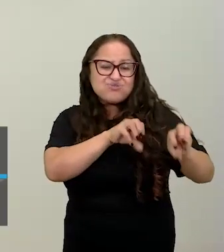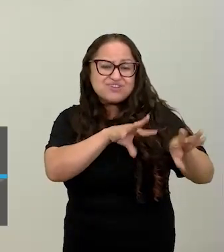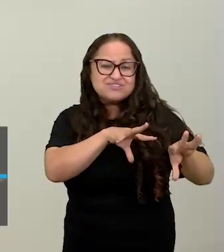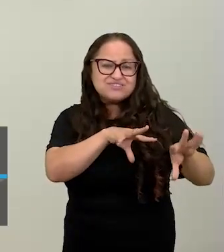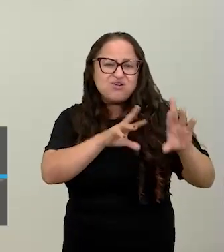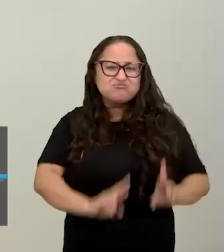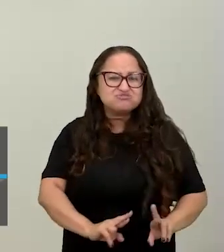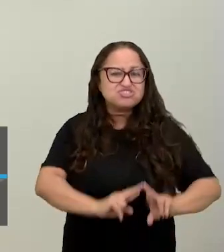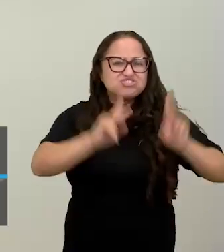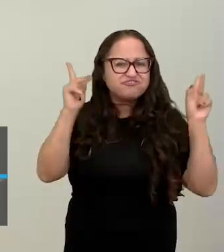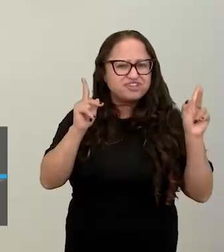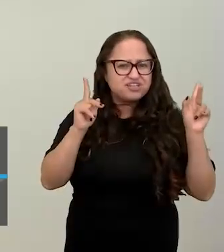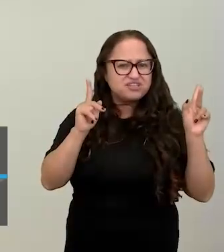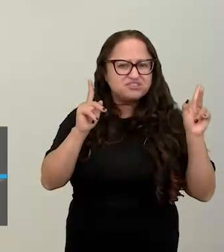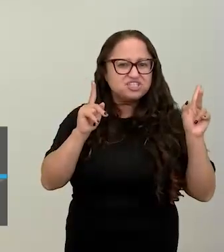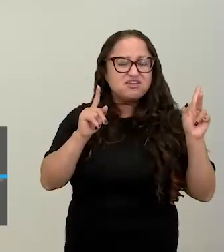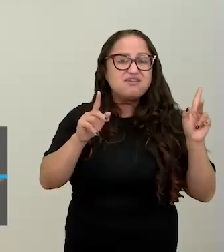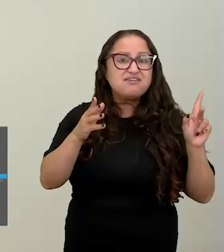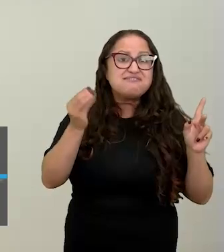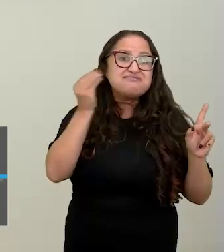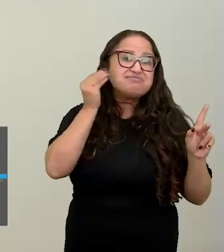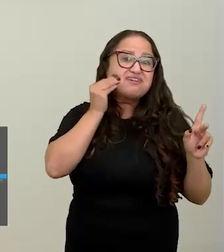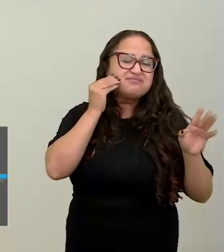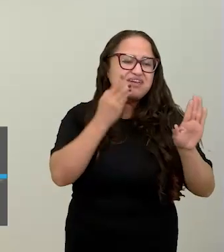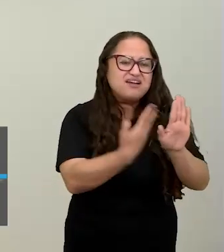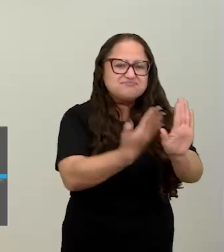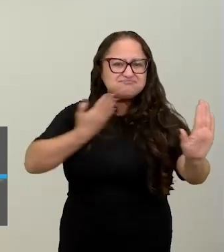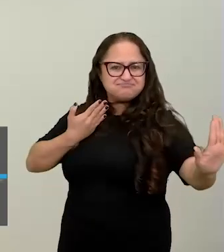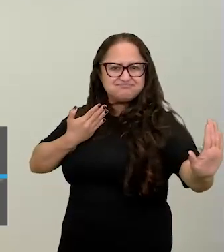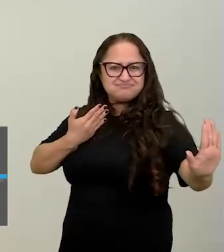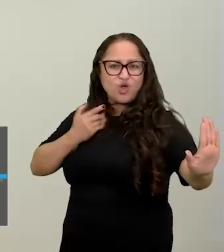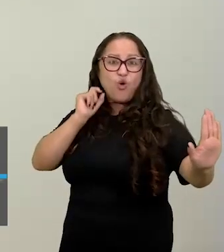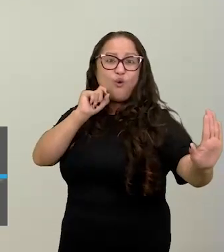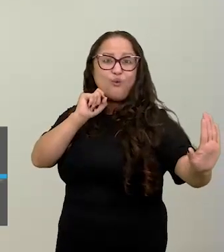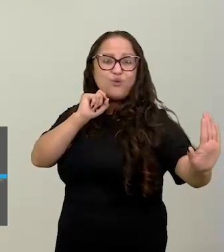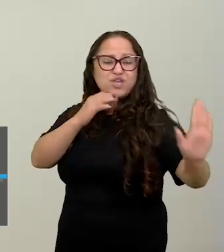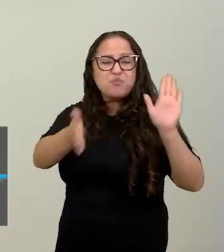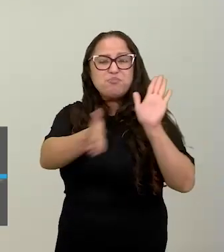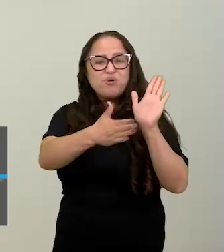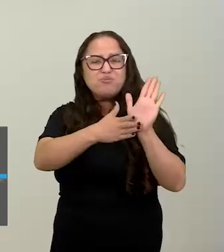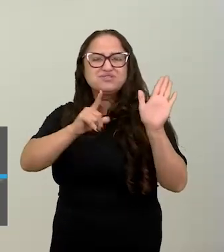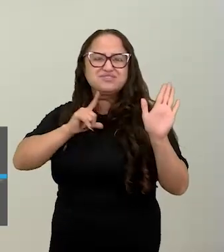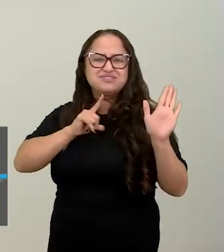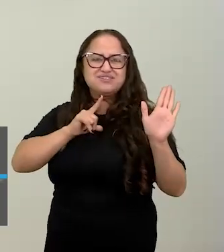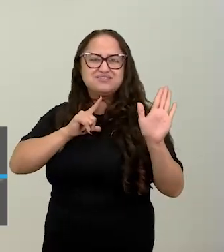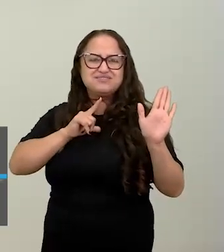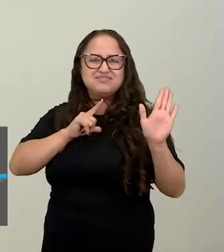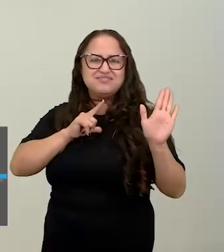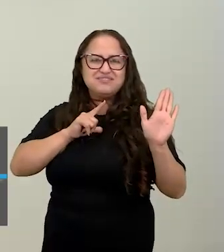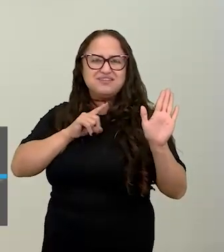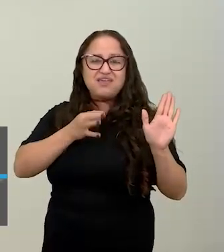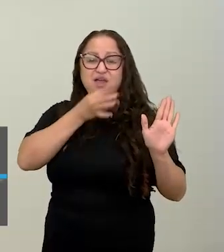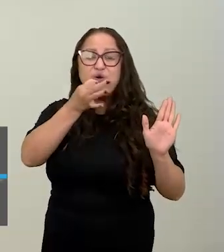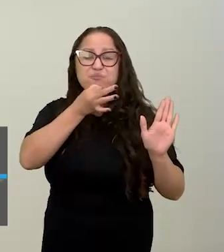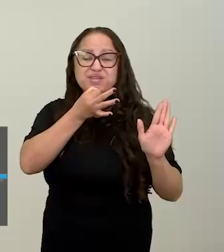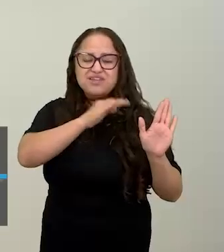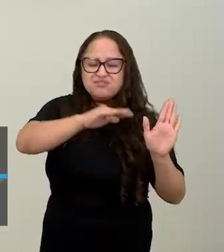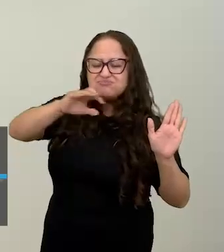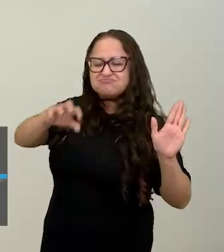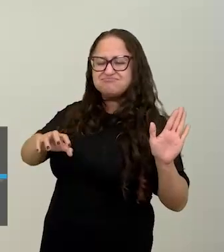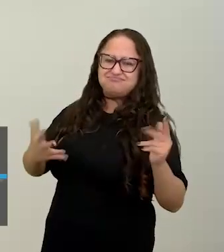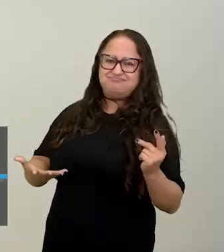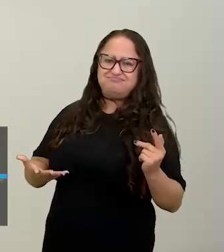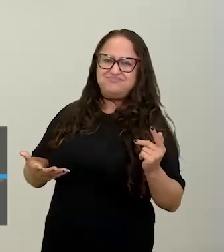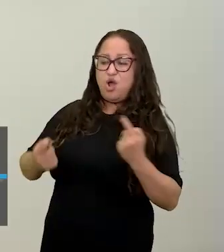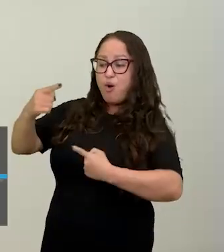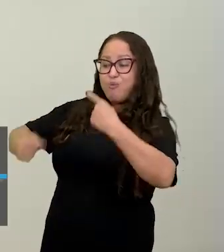assim, mais imparcial que eu consiga trazer, né? Então, a gente tem esses papéis a serem cumpridos e muitas vezes a gente esquece que o político também